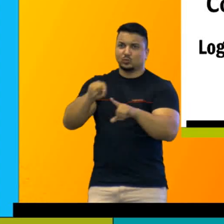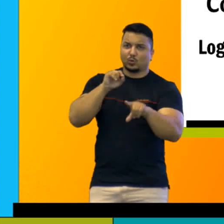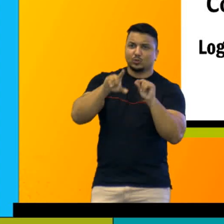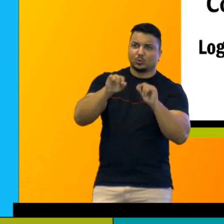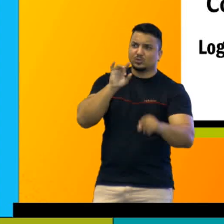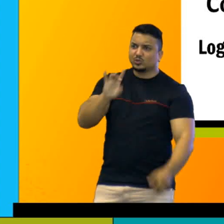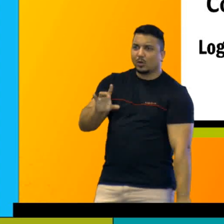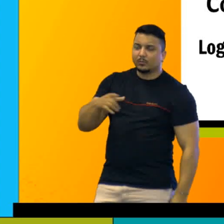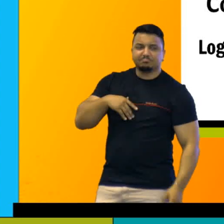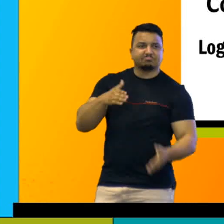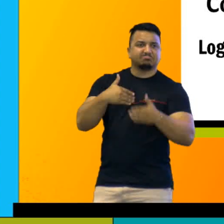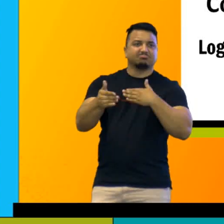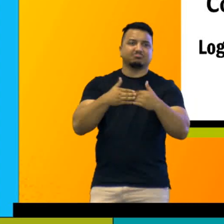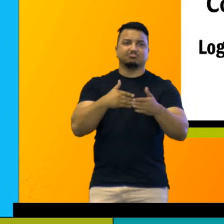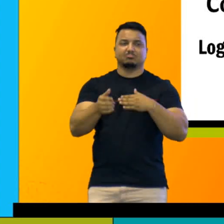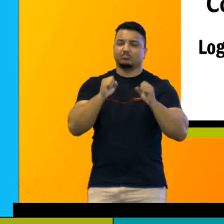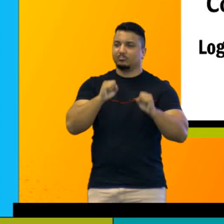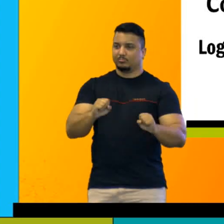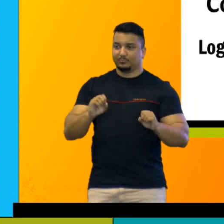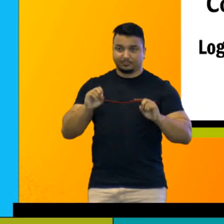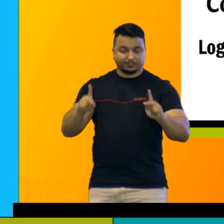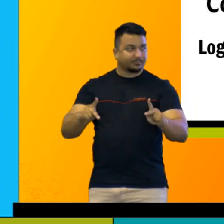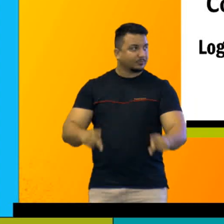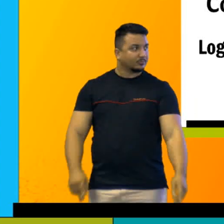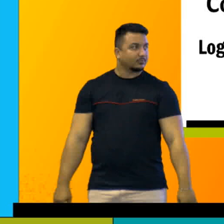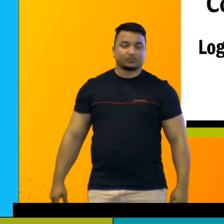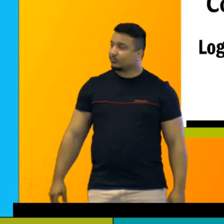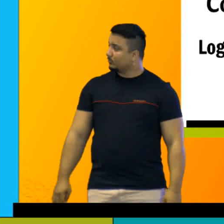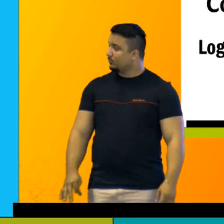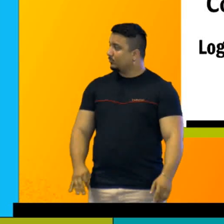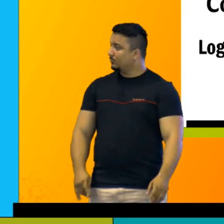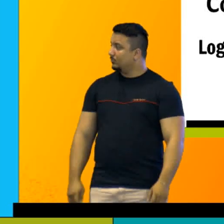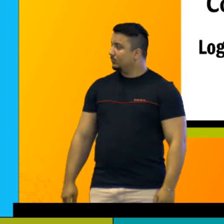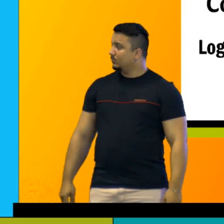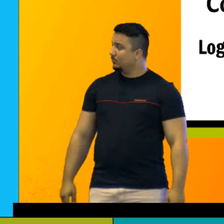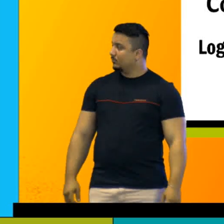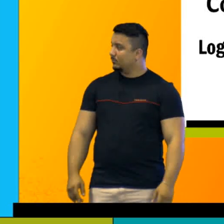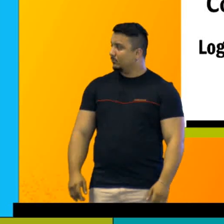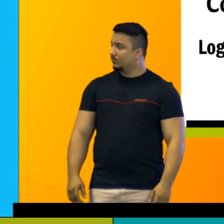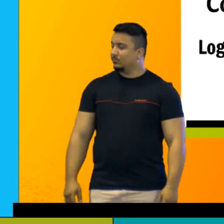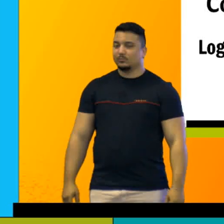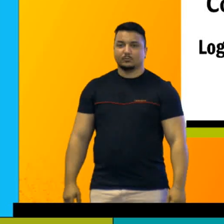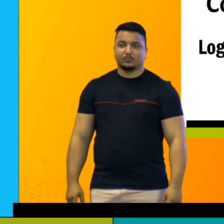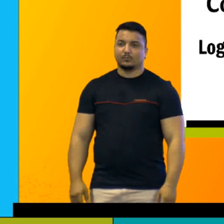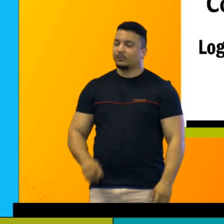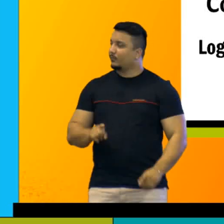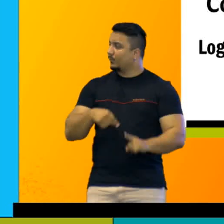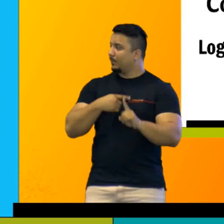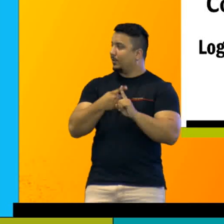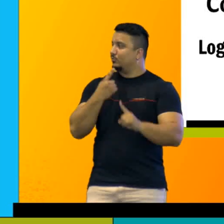coisas, não importa a ordem. Fechamos? Tainá, continuamos?